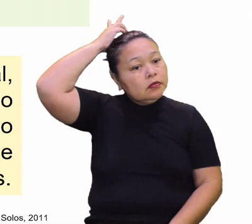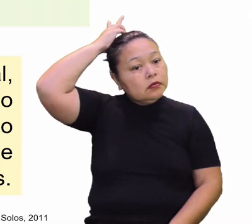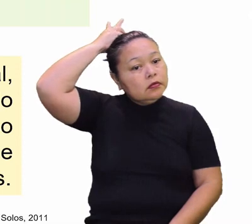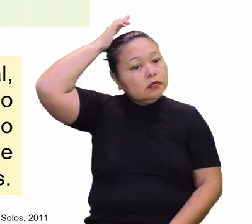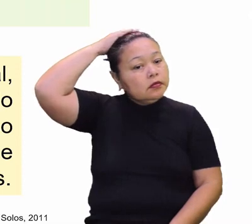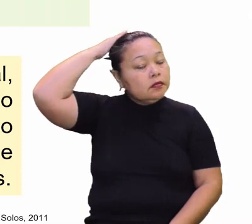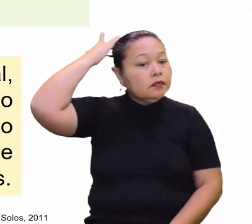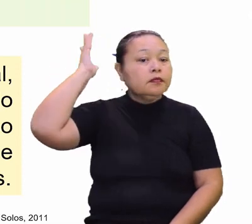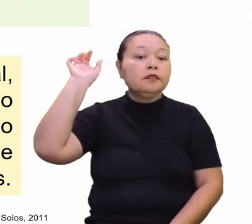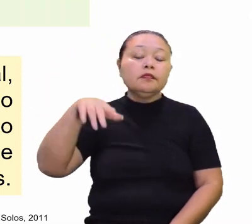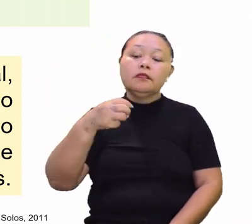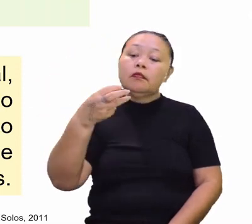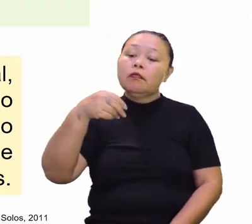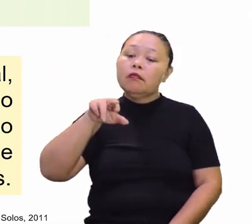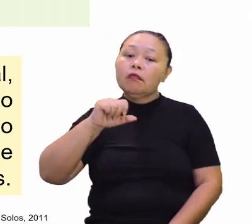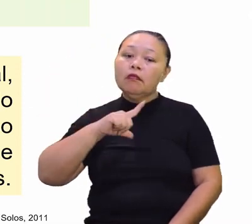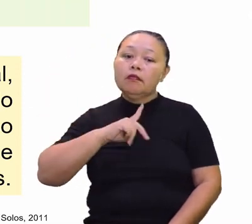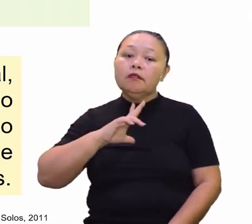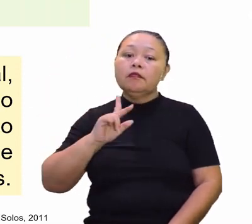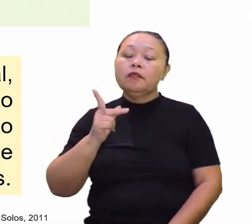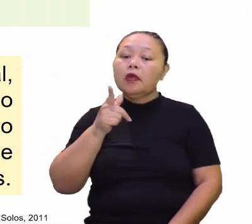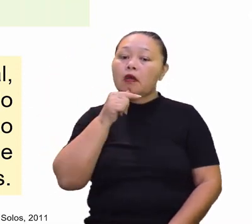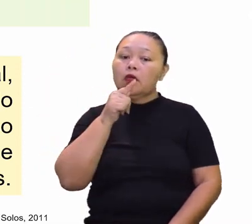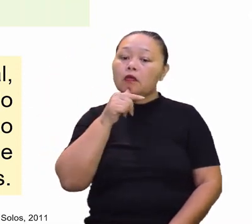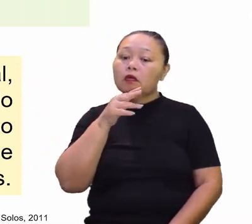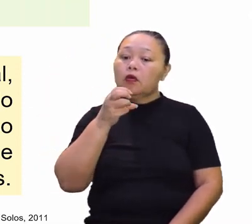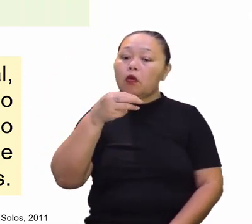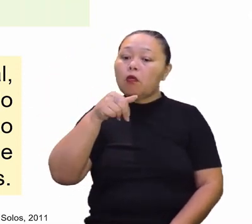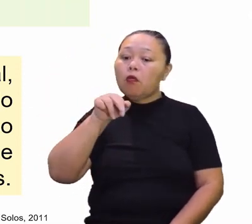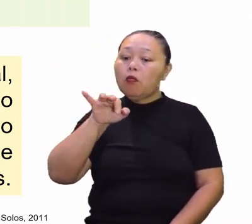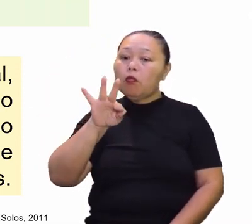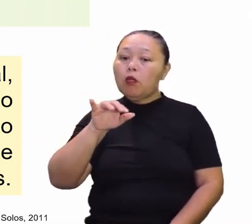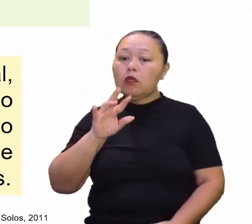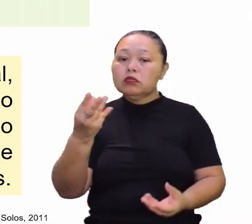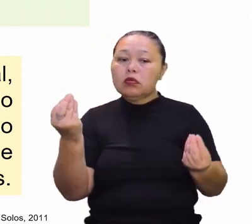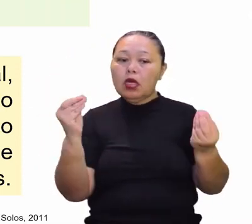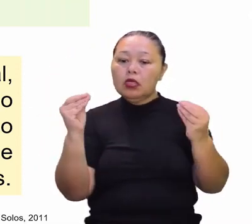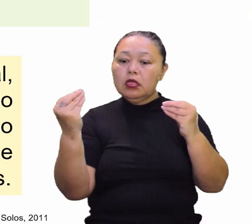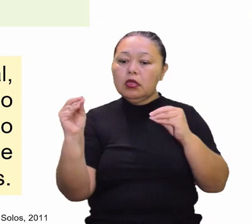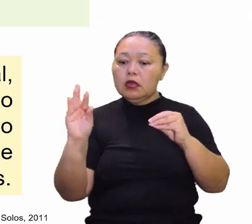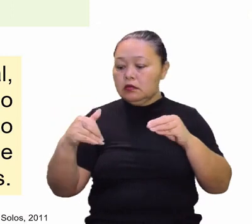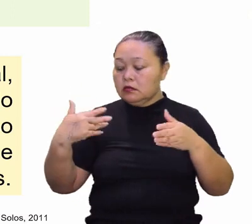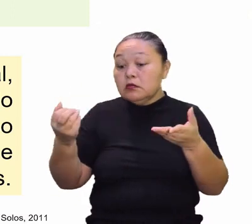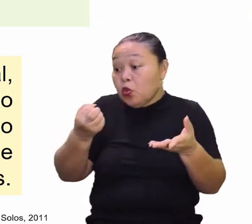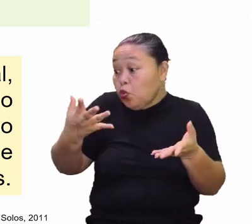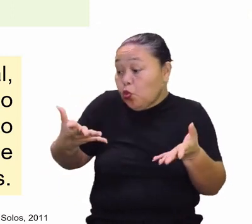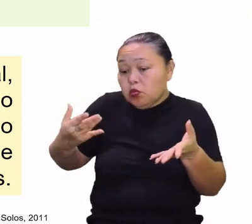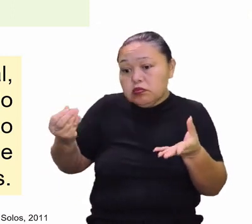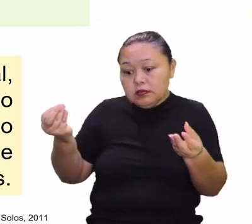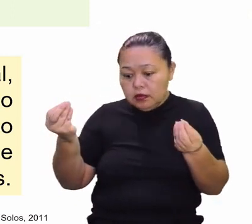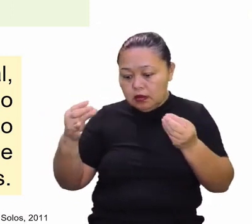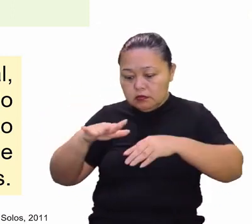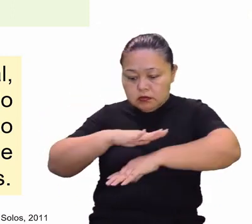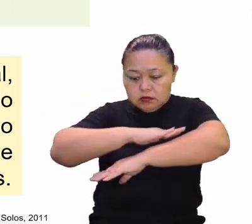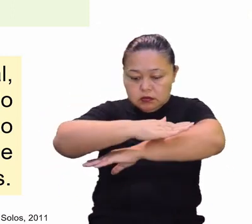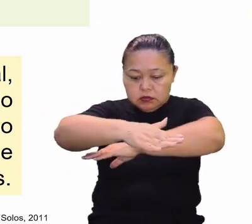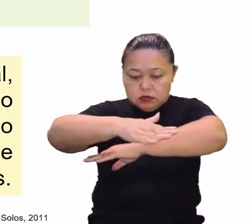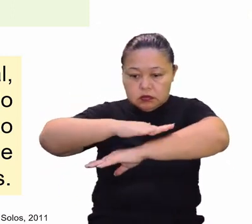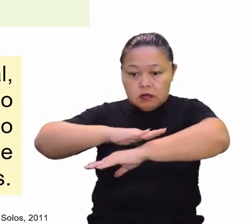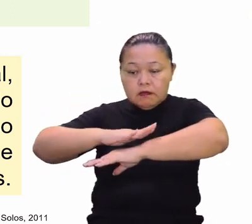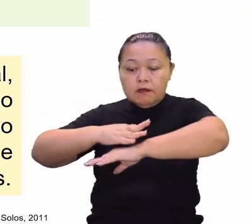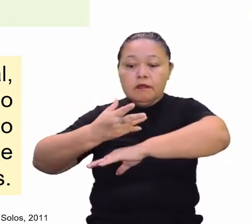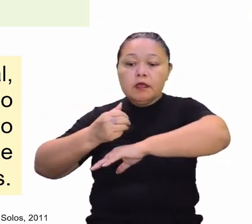são minerais hidromórficos, compostos de sedimentos recentes, não